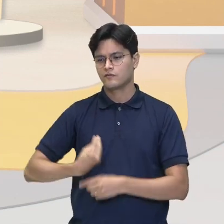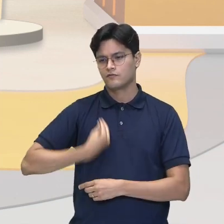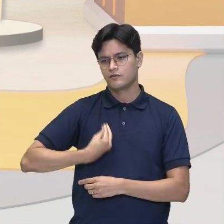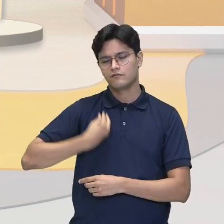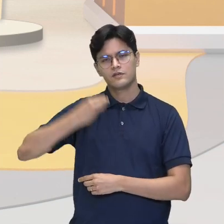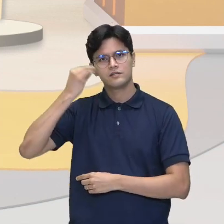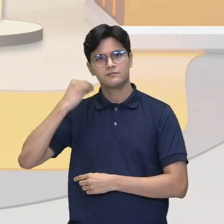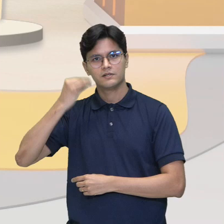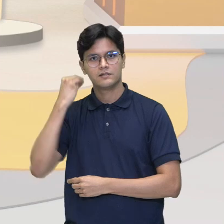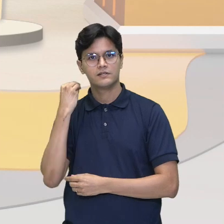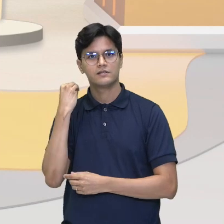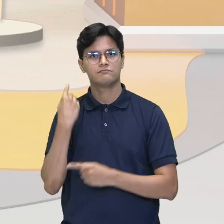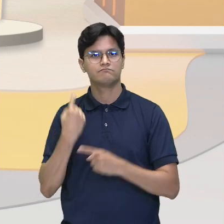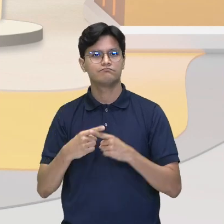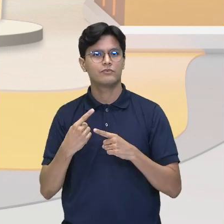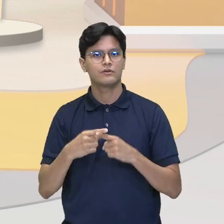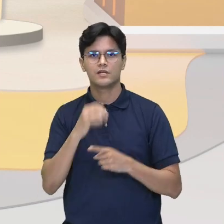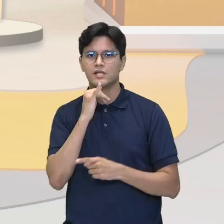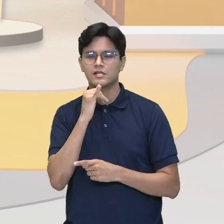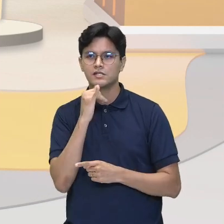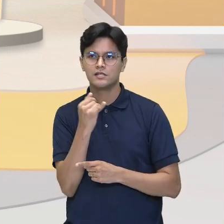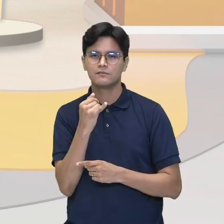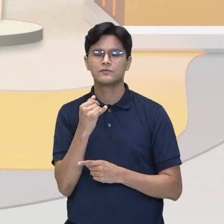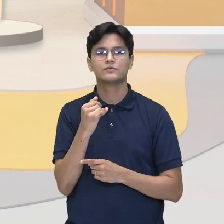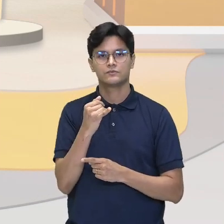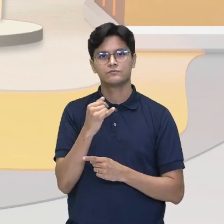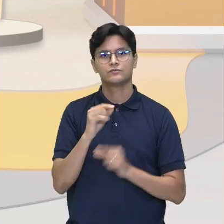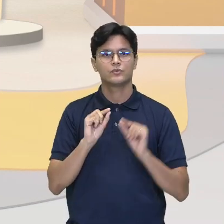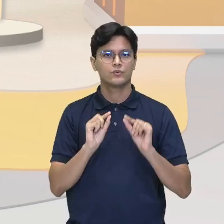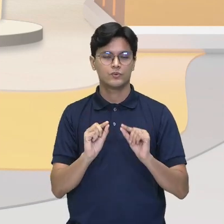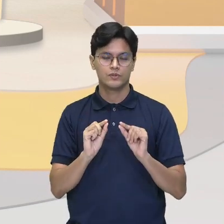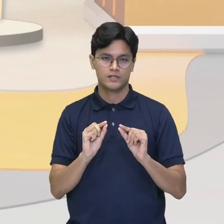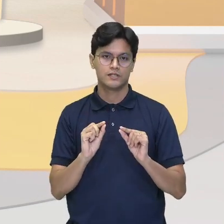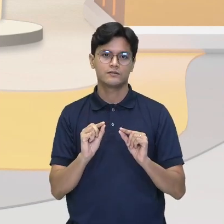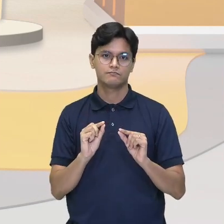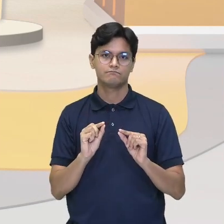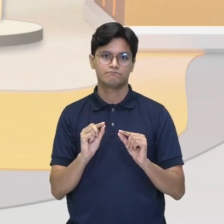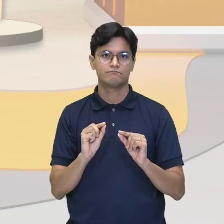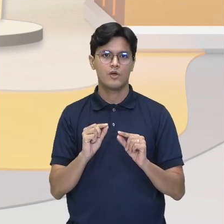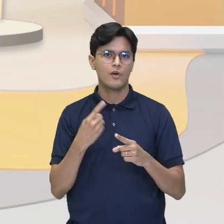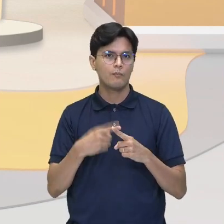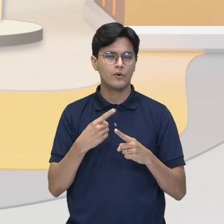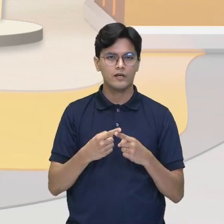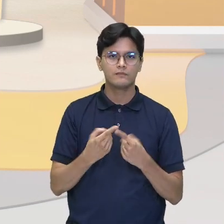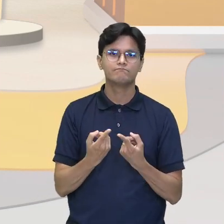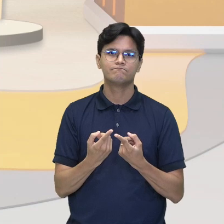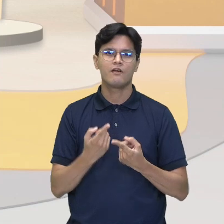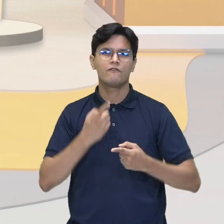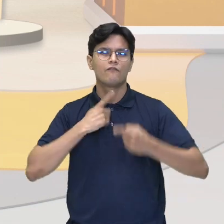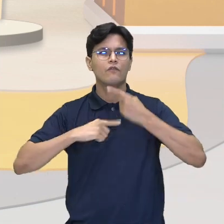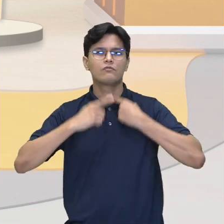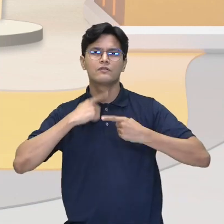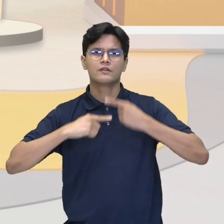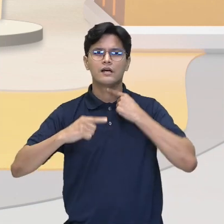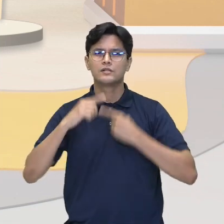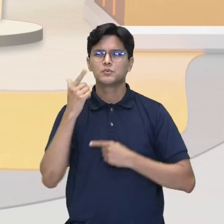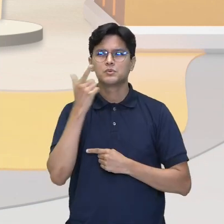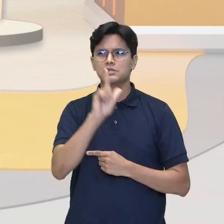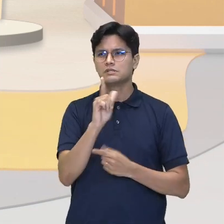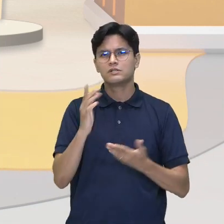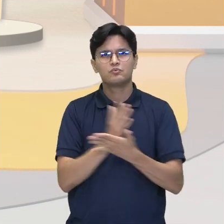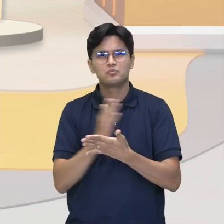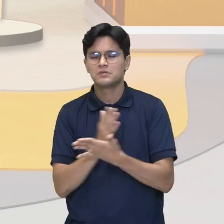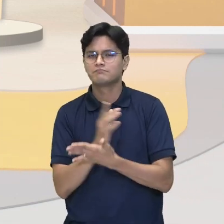de ele não ter determinadas, vamos dizer assim, vontades atendidas. Então, tudo isso vai ser